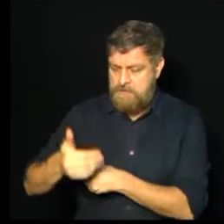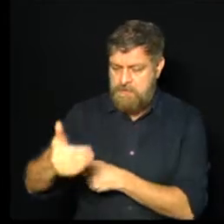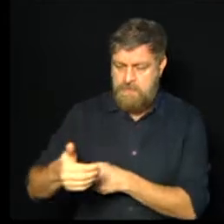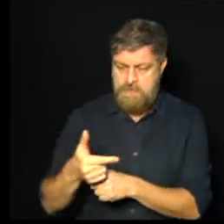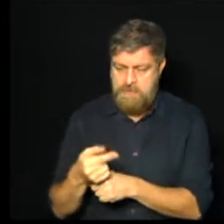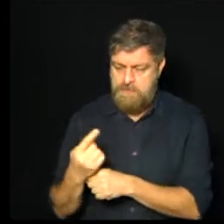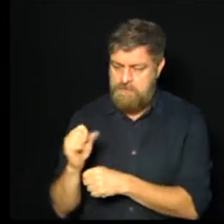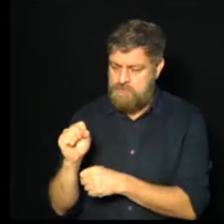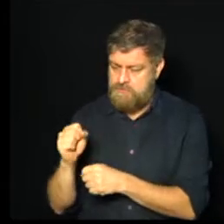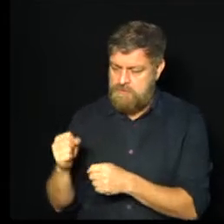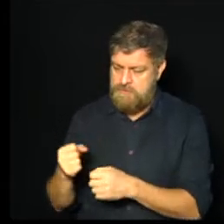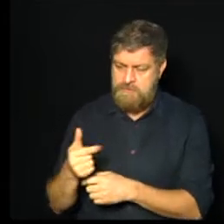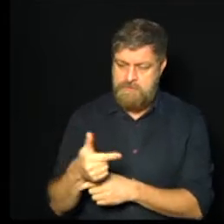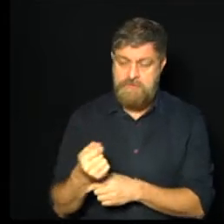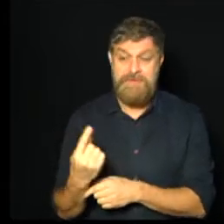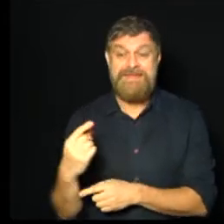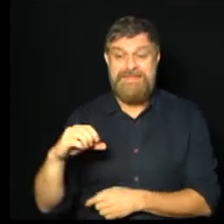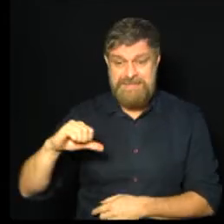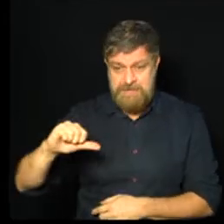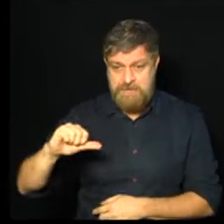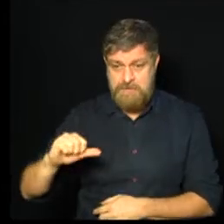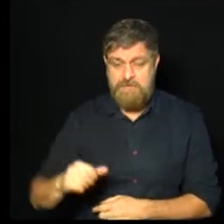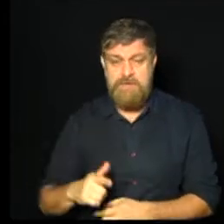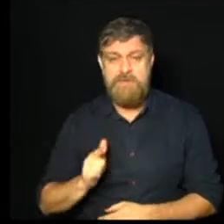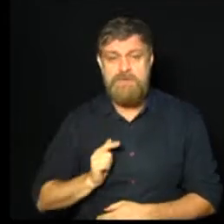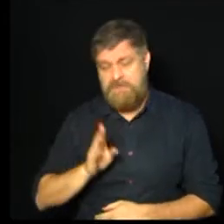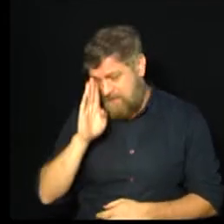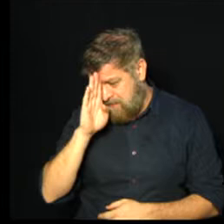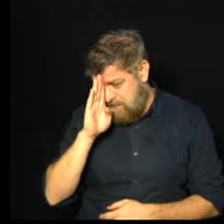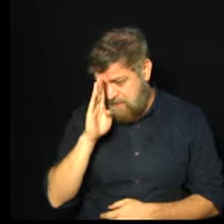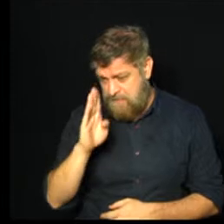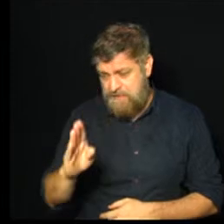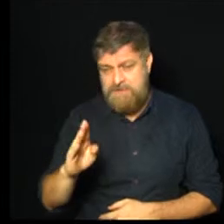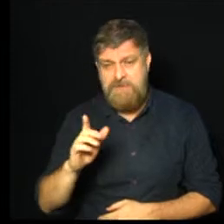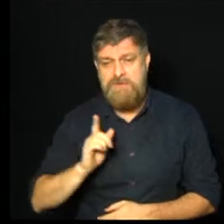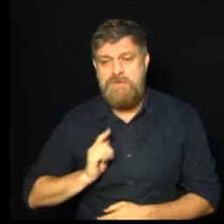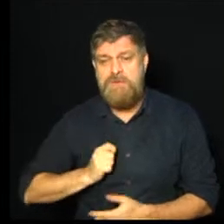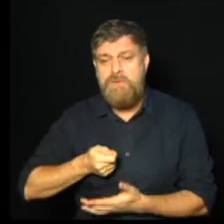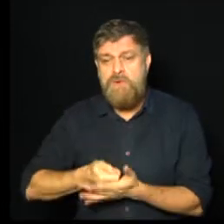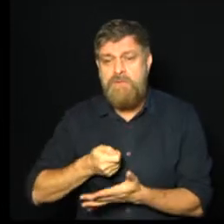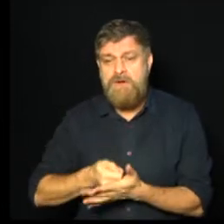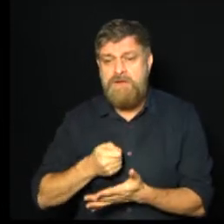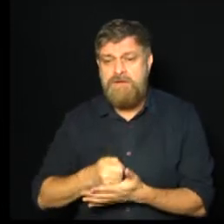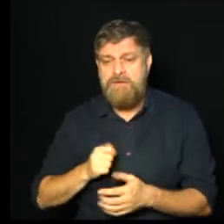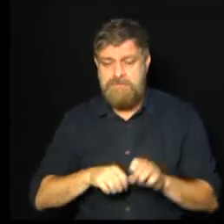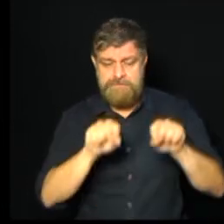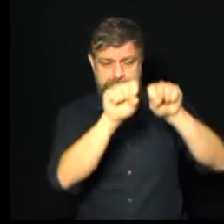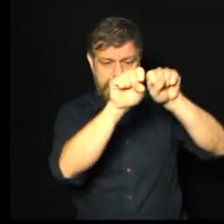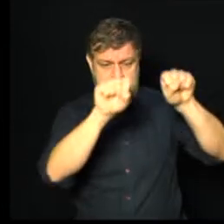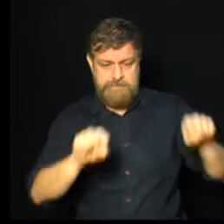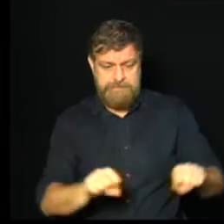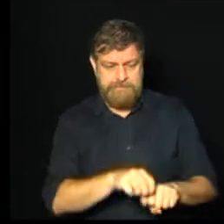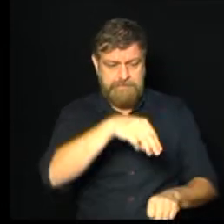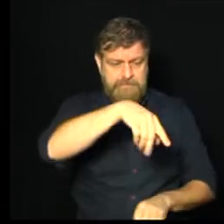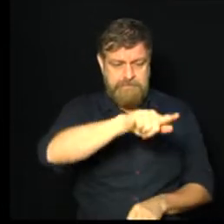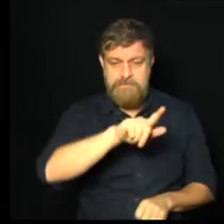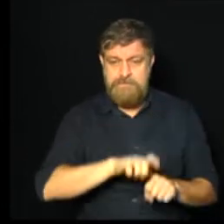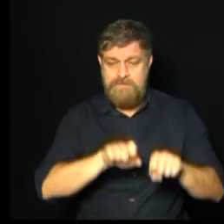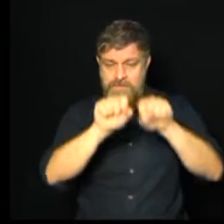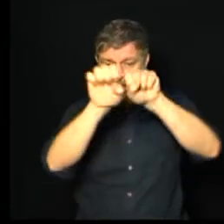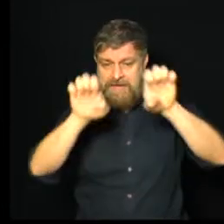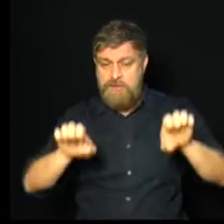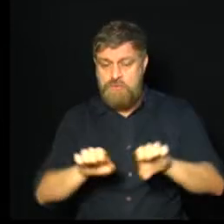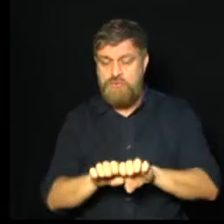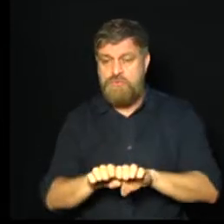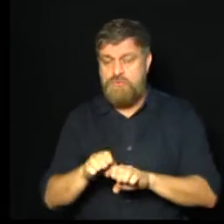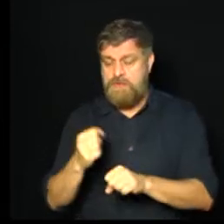2018 e 2019, houve uma prioridade determinada para a nova autarquia, que era a reestruturação do Hospital Ouro